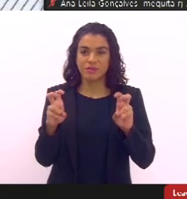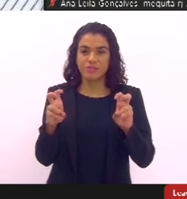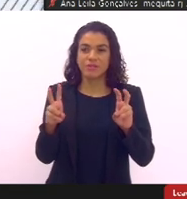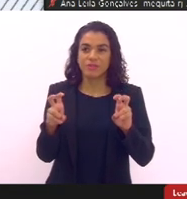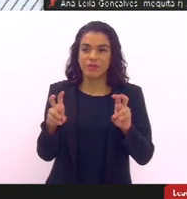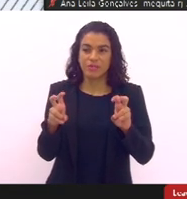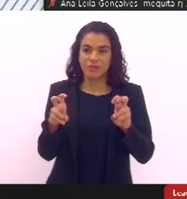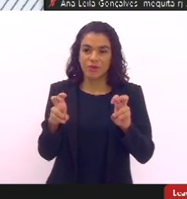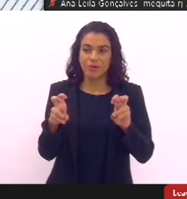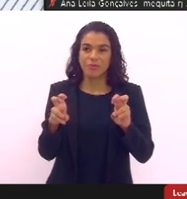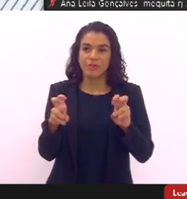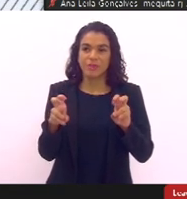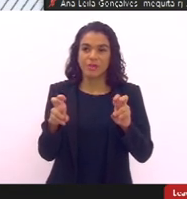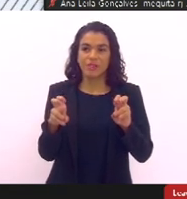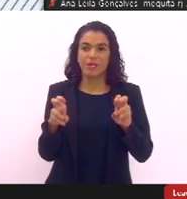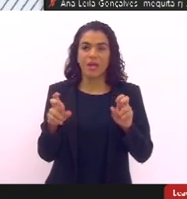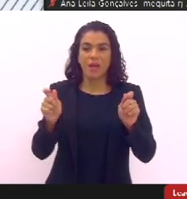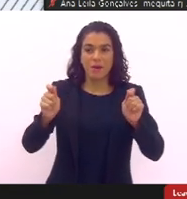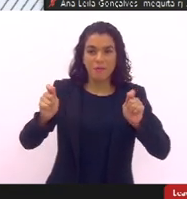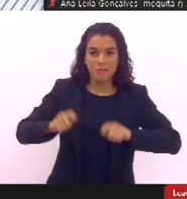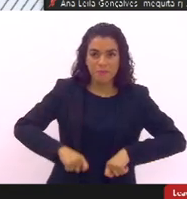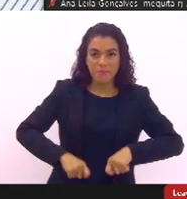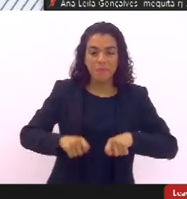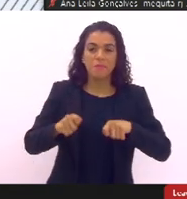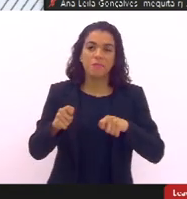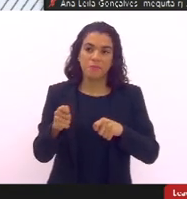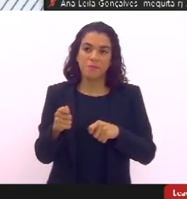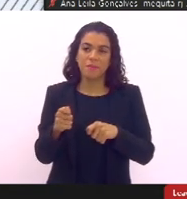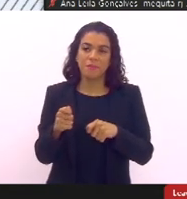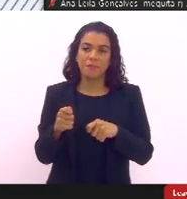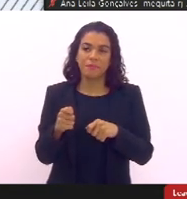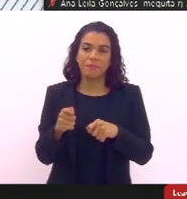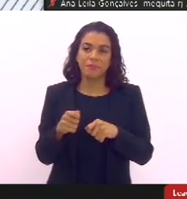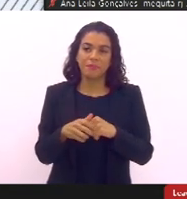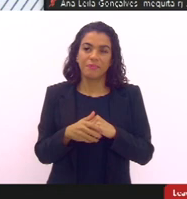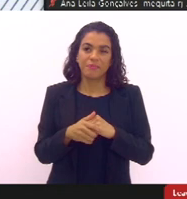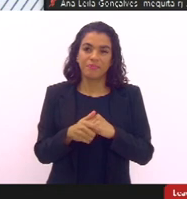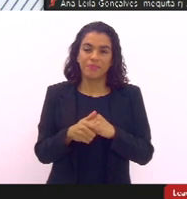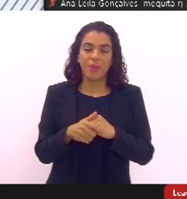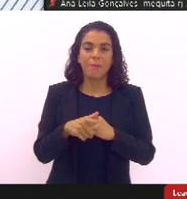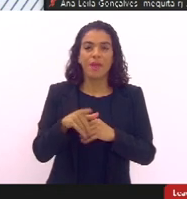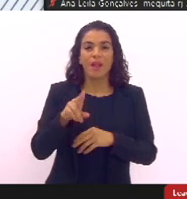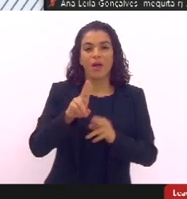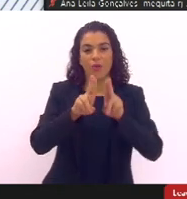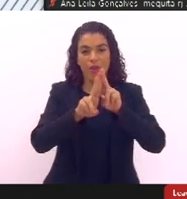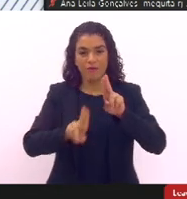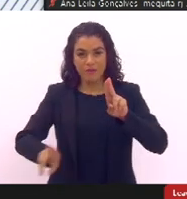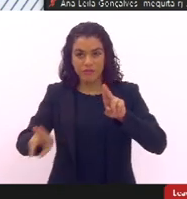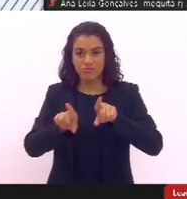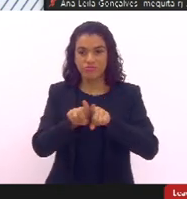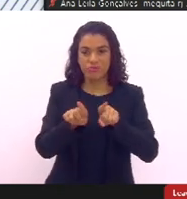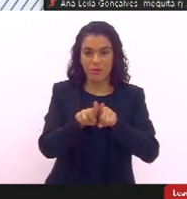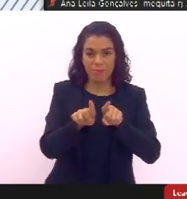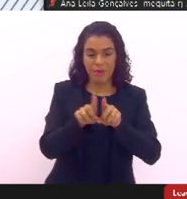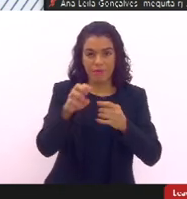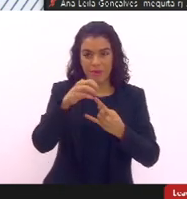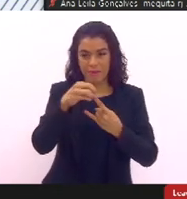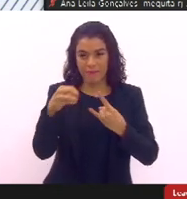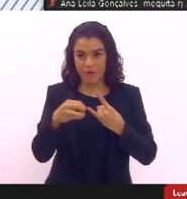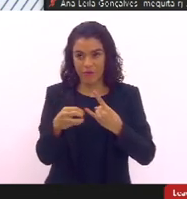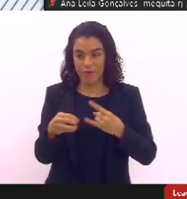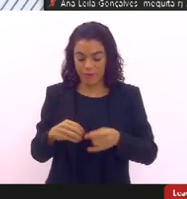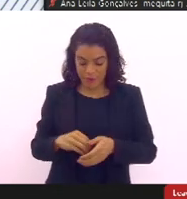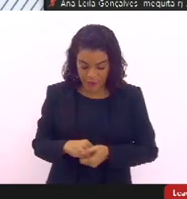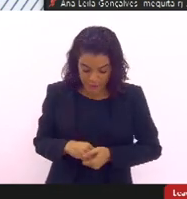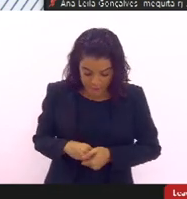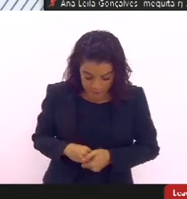para tratar da arquitetura, com a possibilidade de esse trabalho ter sido feito pelo UFRJ e também pela Fiocruz.